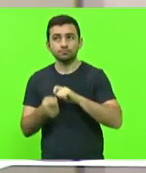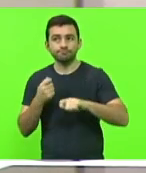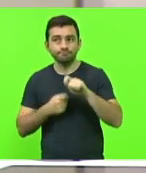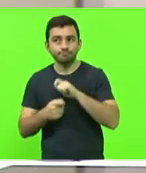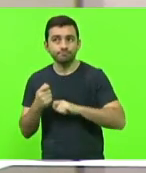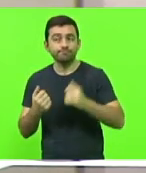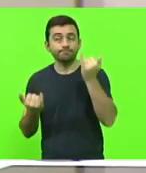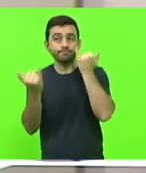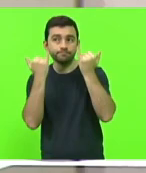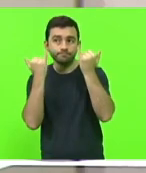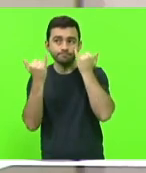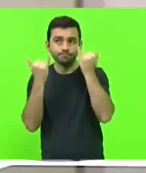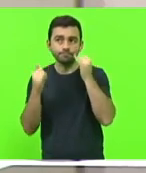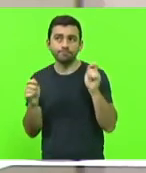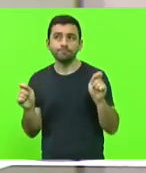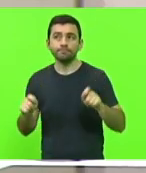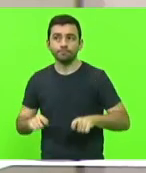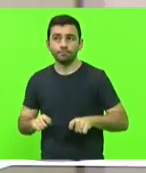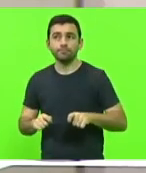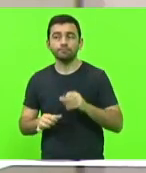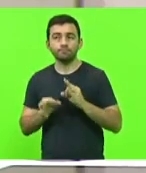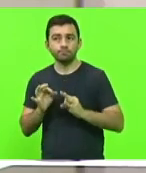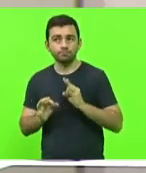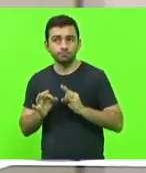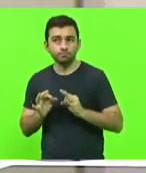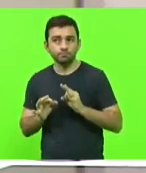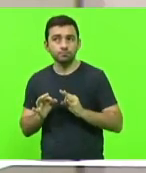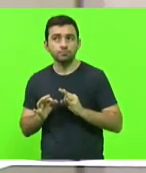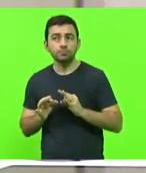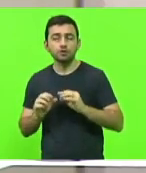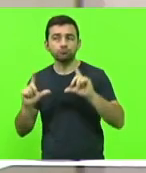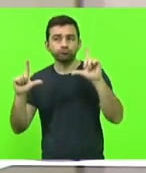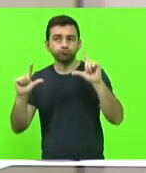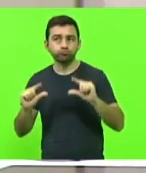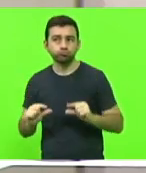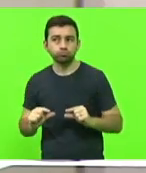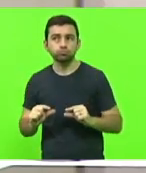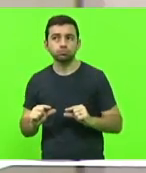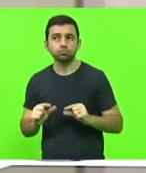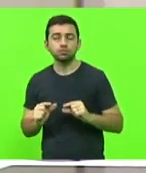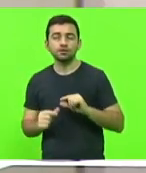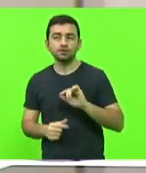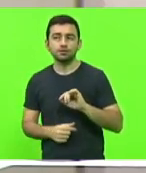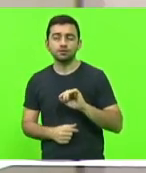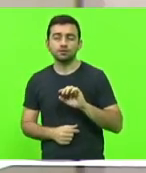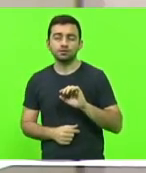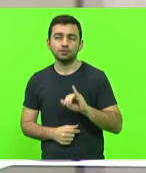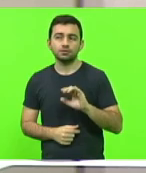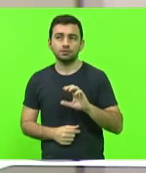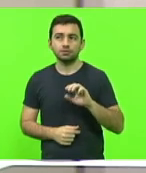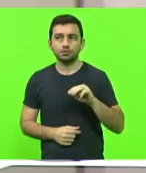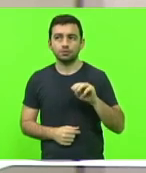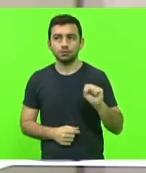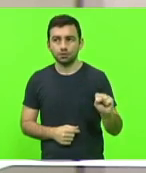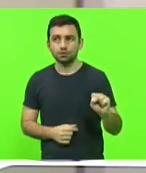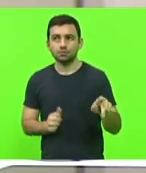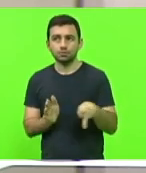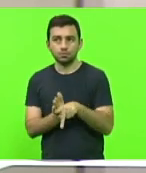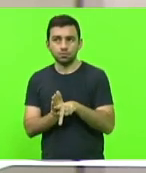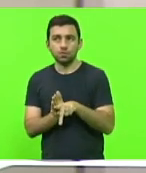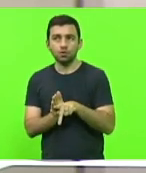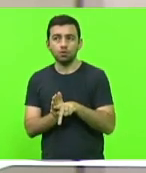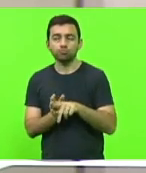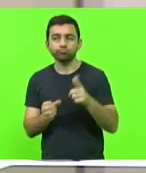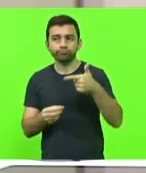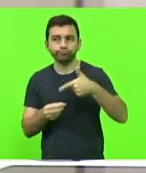informações acerca da possibilidade jurídica de diminuição da alíquota de ICMS sobre combustíveis, visando